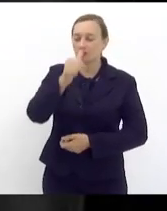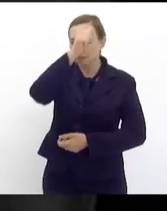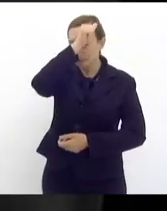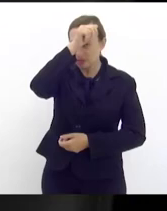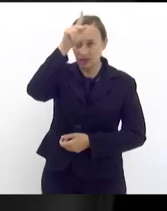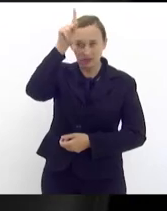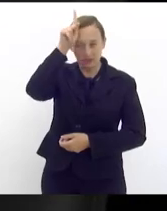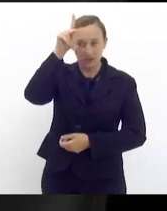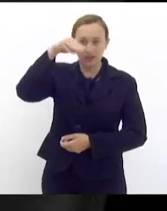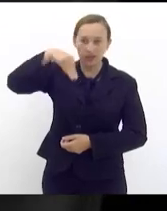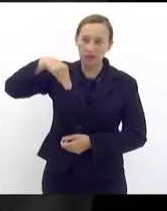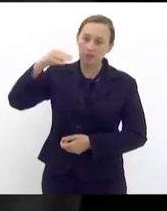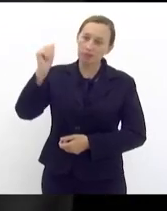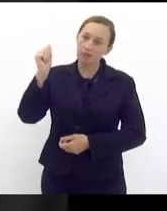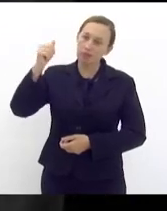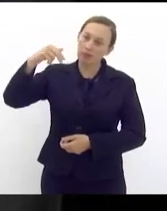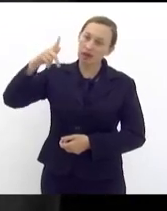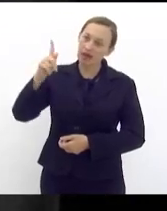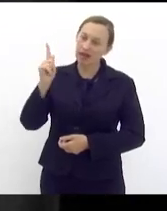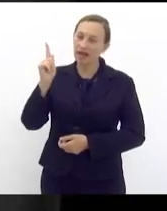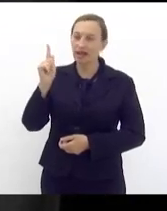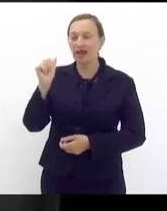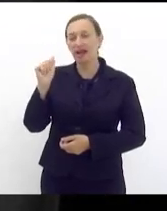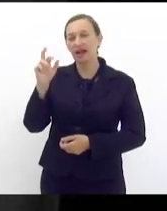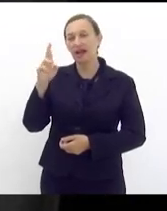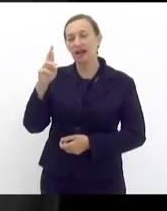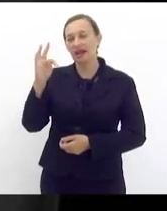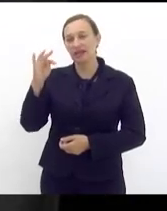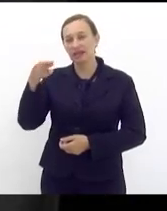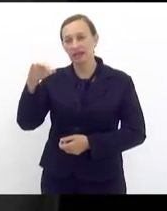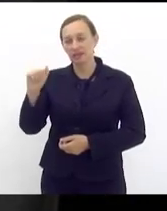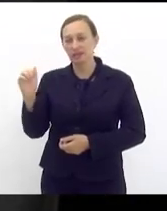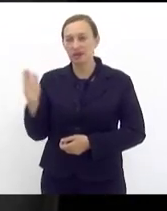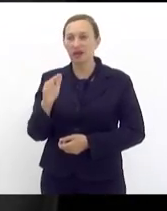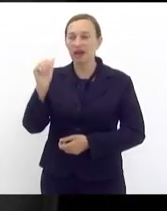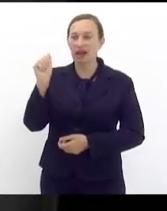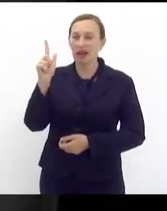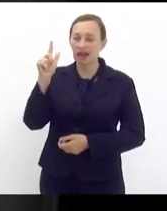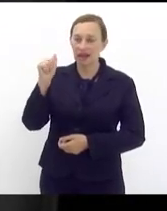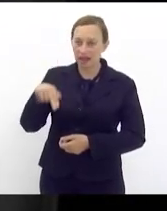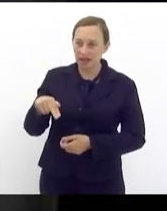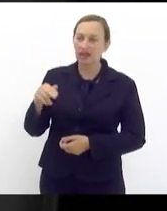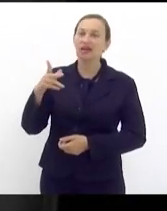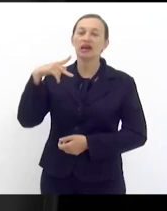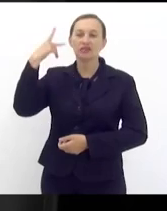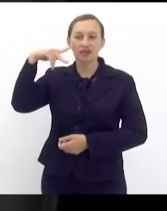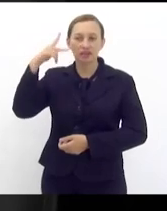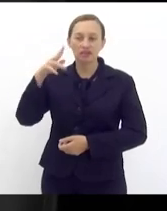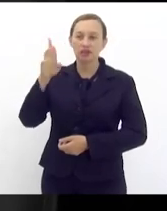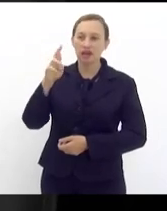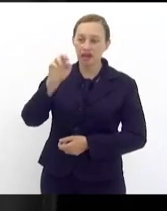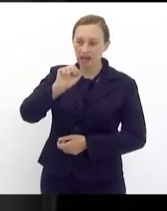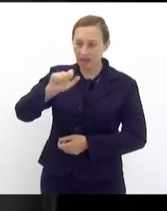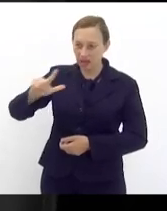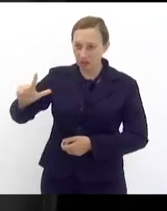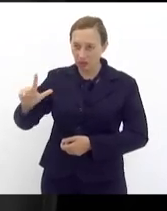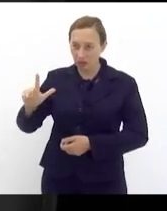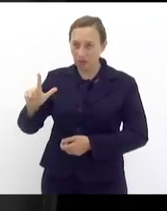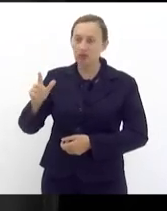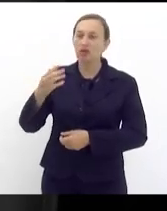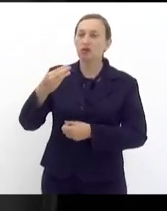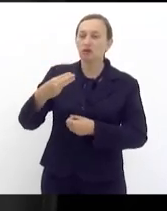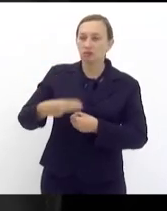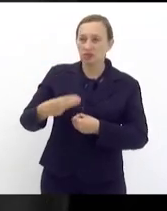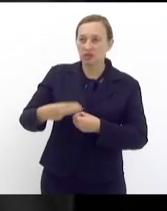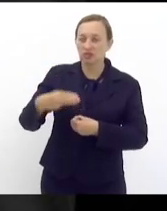prefeito de Mangaratiba, Alain Bombeiro, a vereadora Raquel Secundo, do município de Itaguaí,